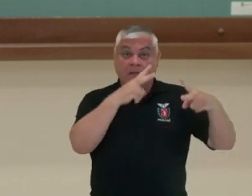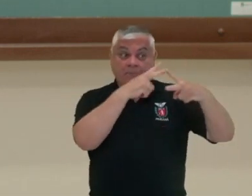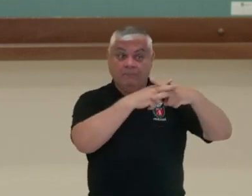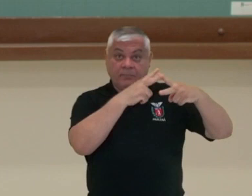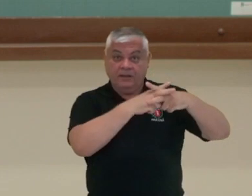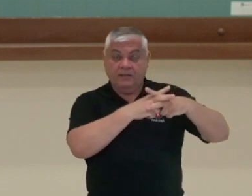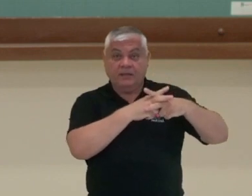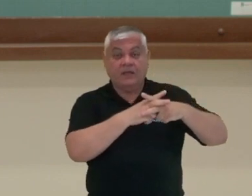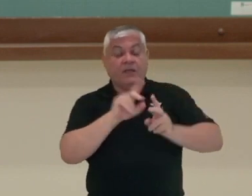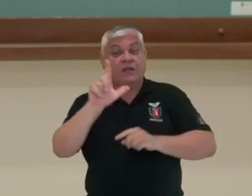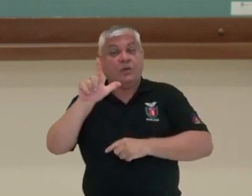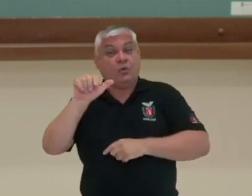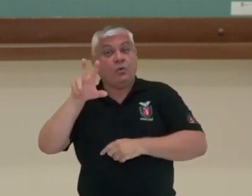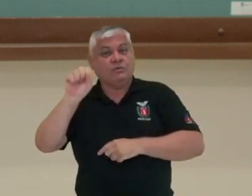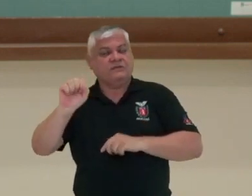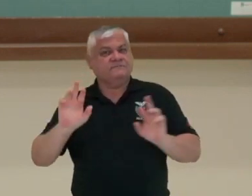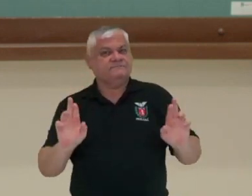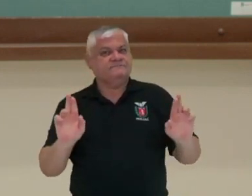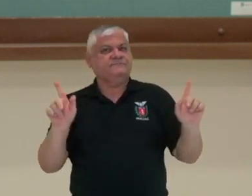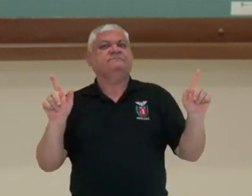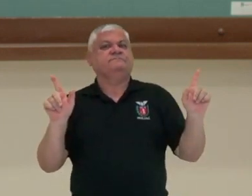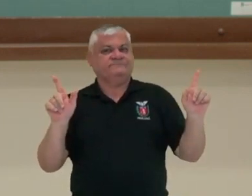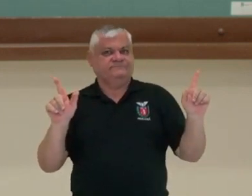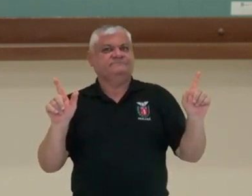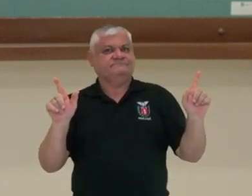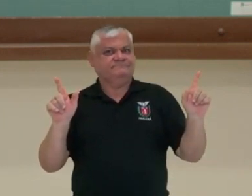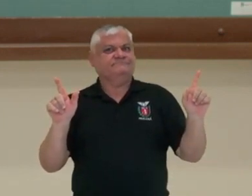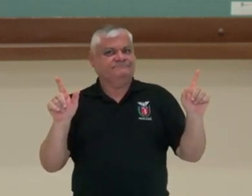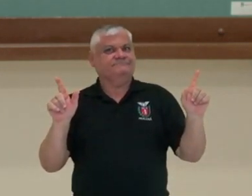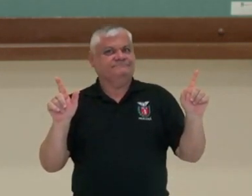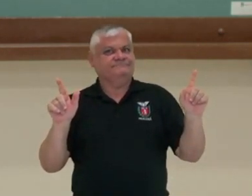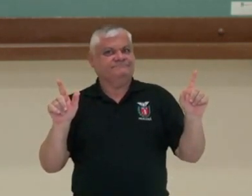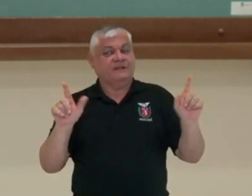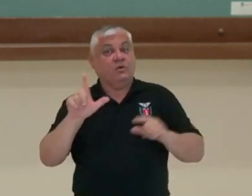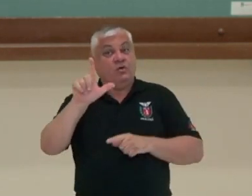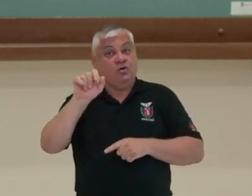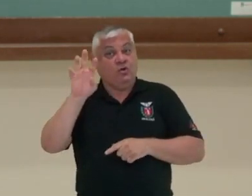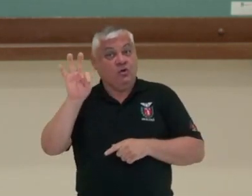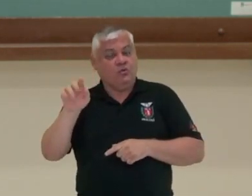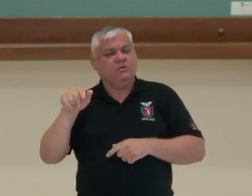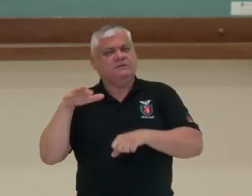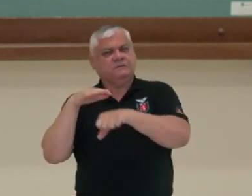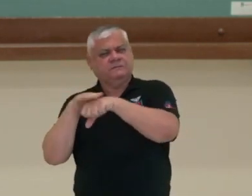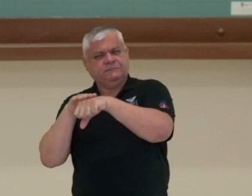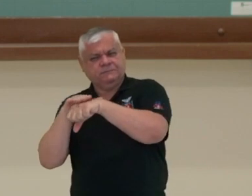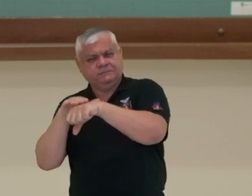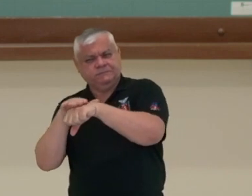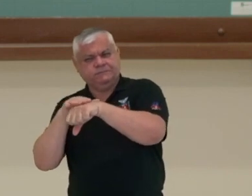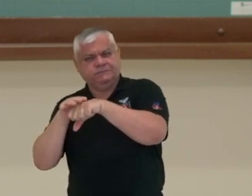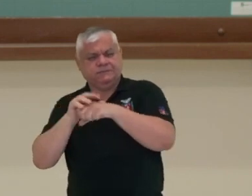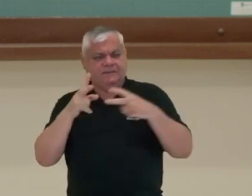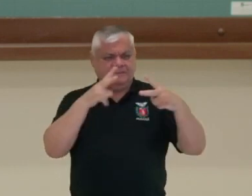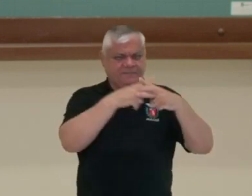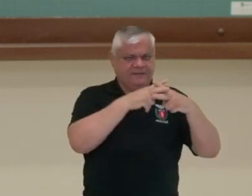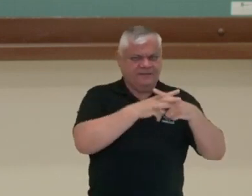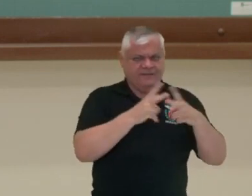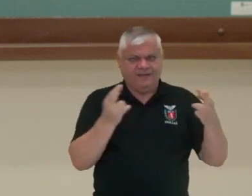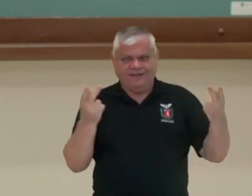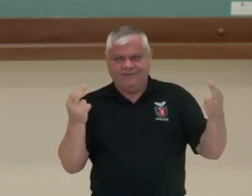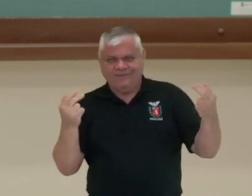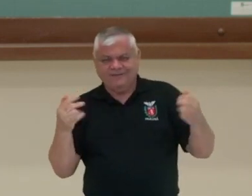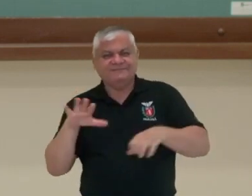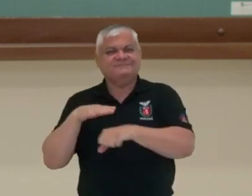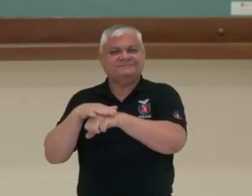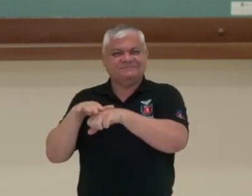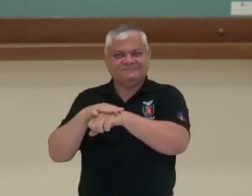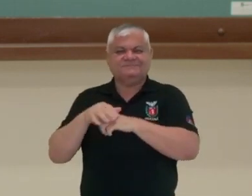e luta, né? Então isso tem a ver e vale a pena vocês conversarem, vocês discutirem aí, beleza?